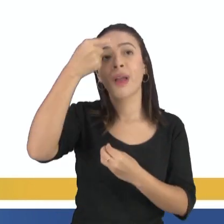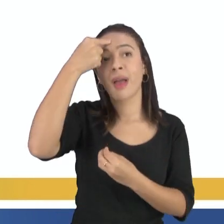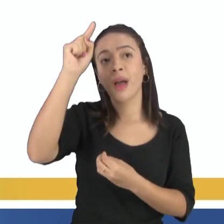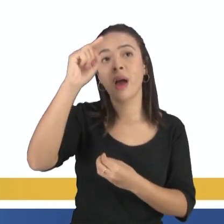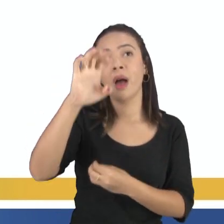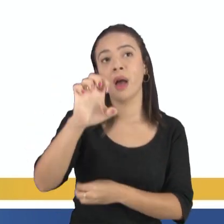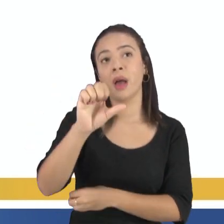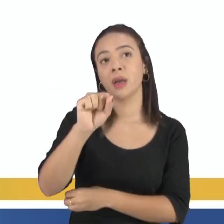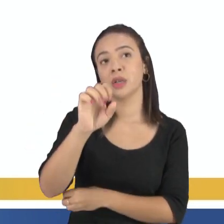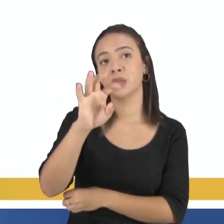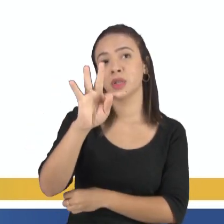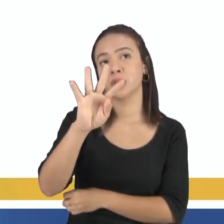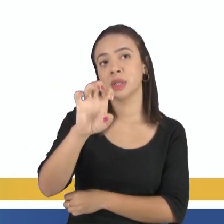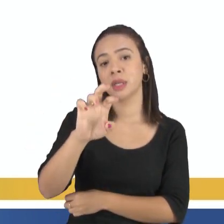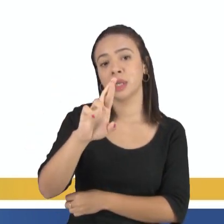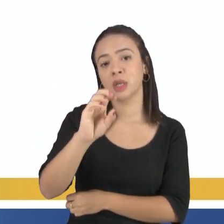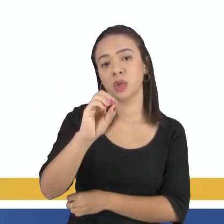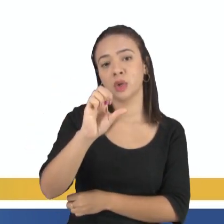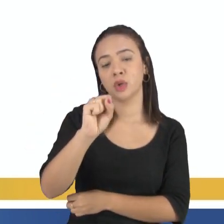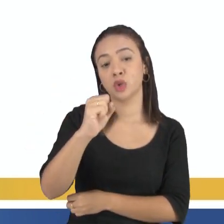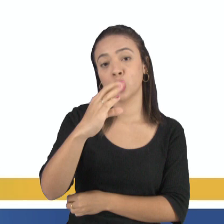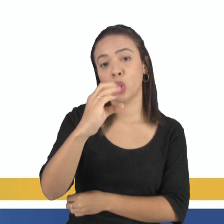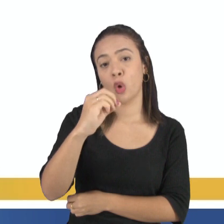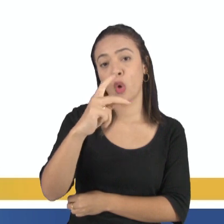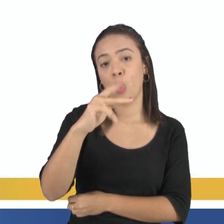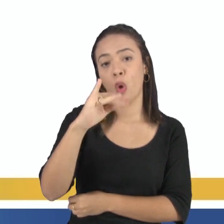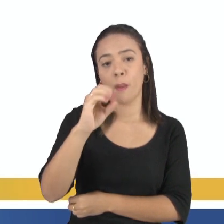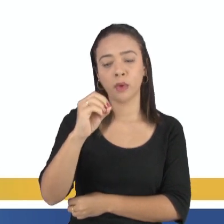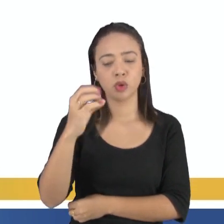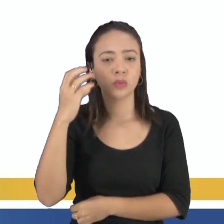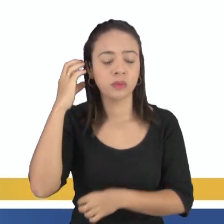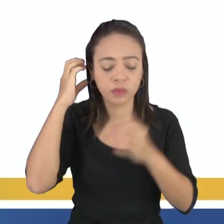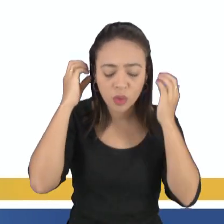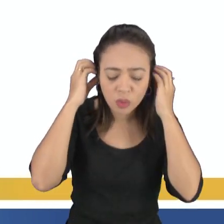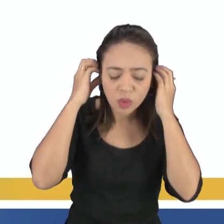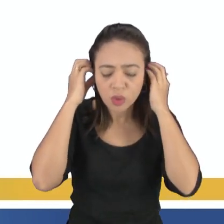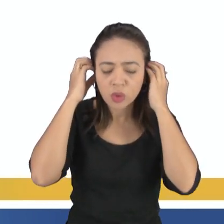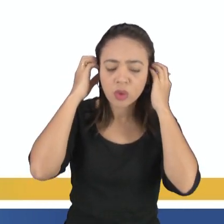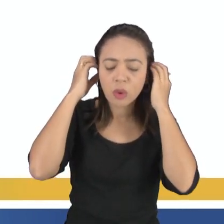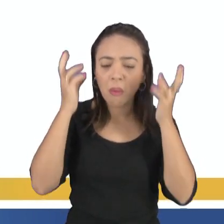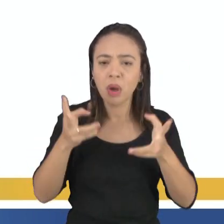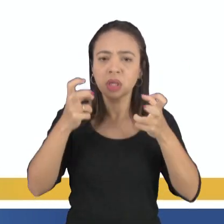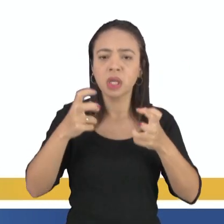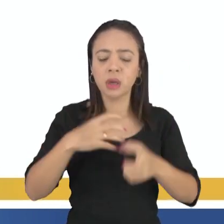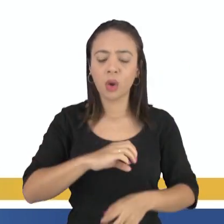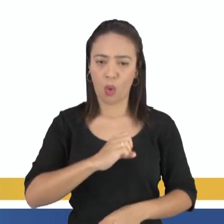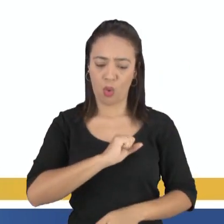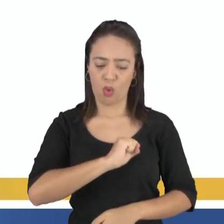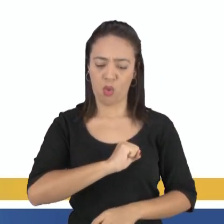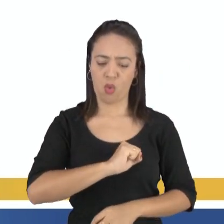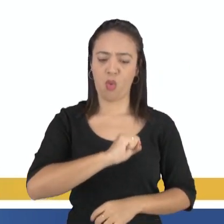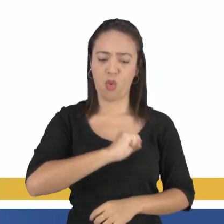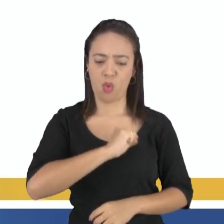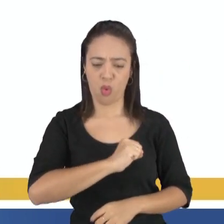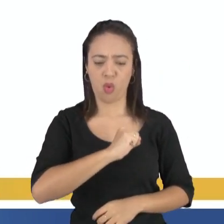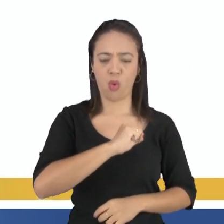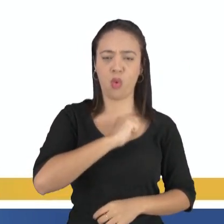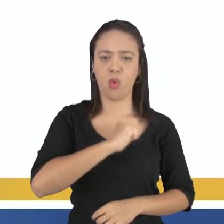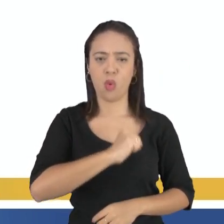aquele aparelhozinho que o médico coloca no ouvido, escuta seus batimentos cardíacos, escuta a sua respiração, que ele coloca nas